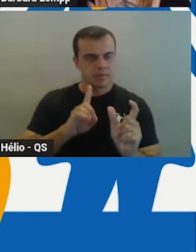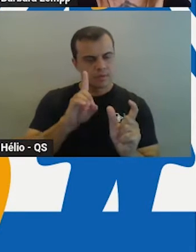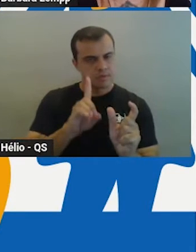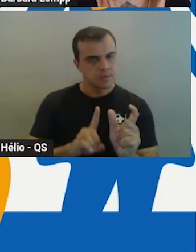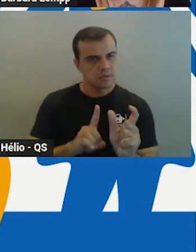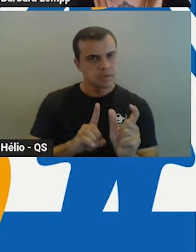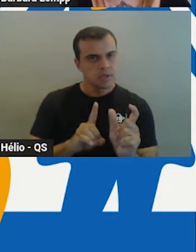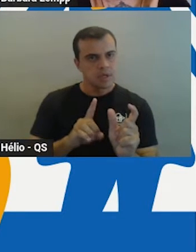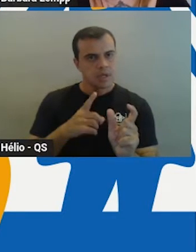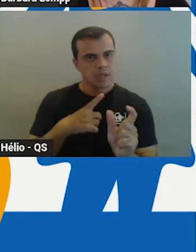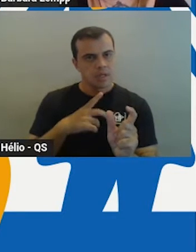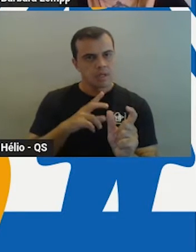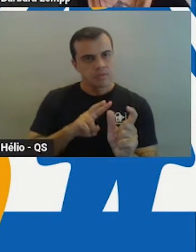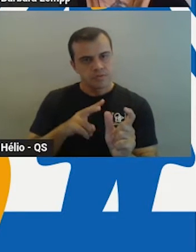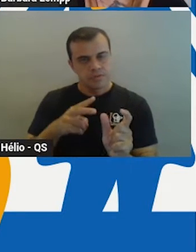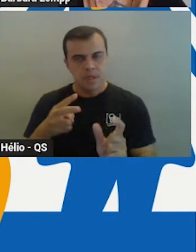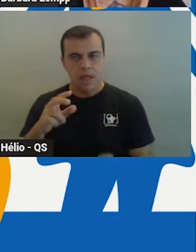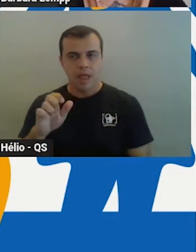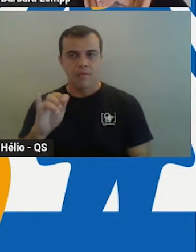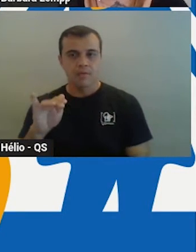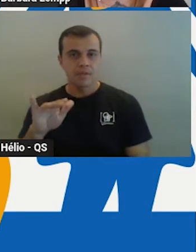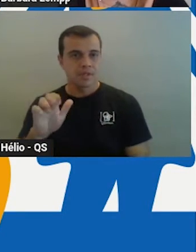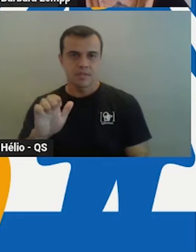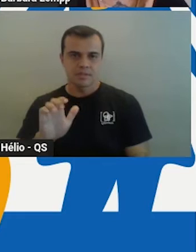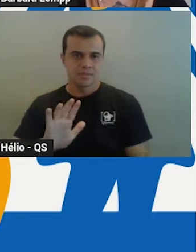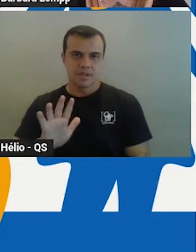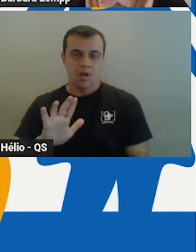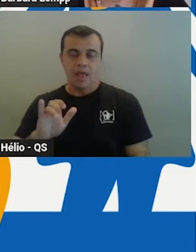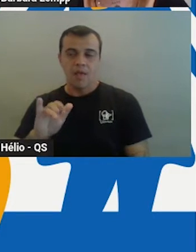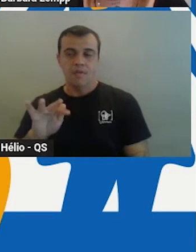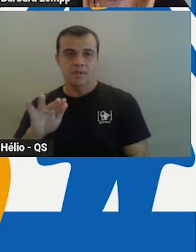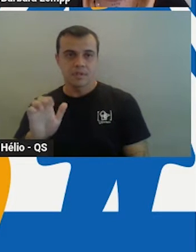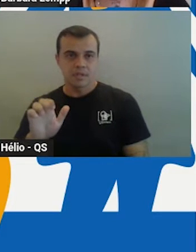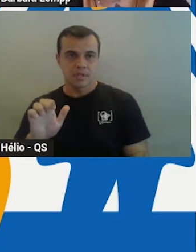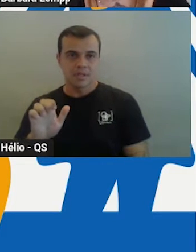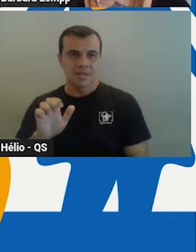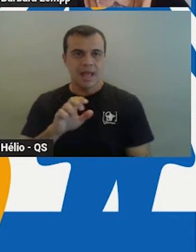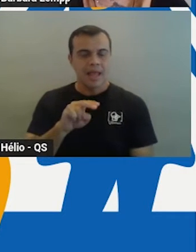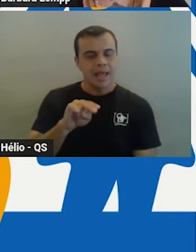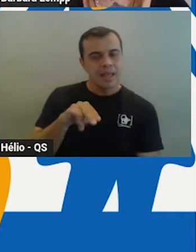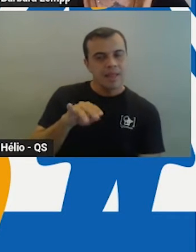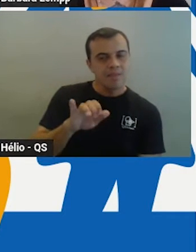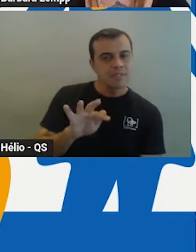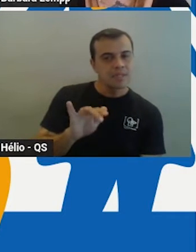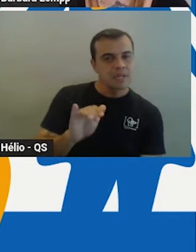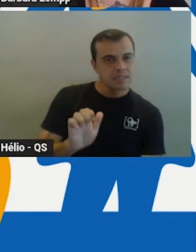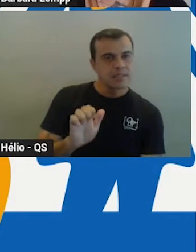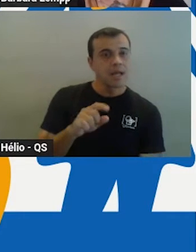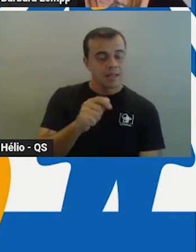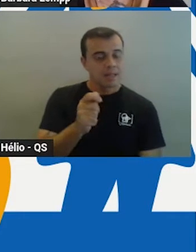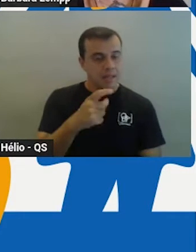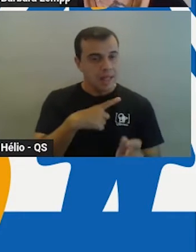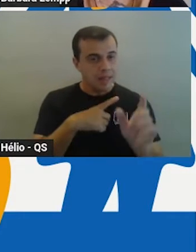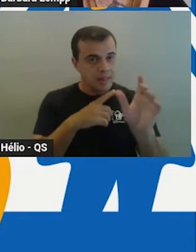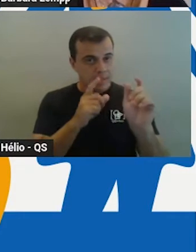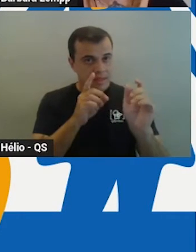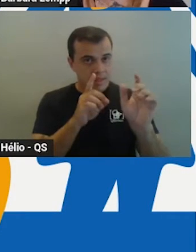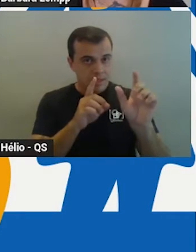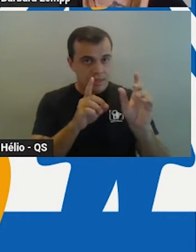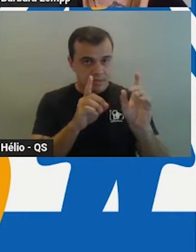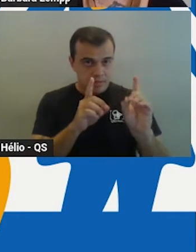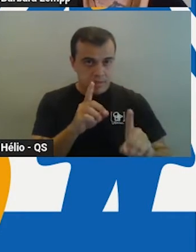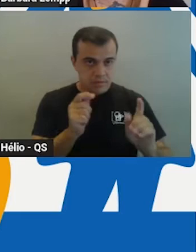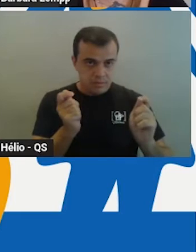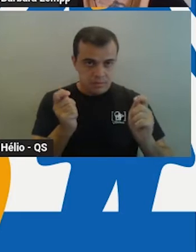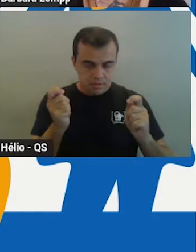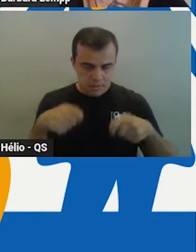como antônimo de eficiência, ao contrário da eficiência é ineficiência, e a pessoa com deficiência pode ser eficiente em